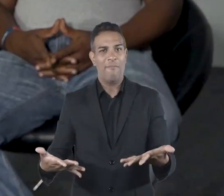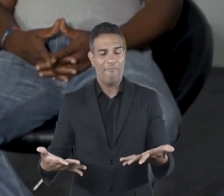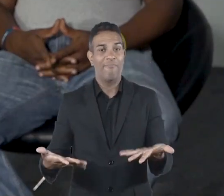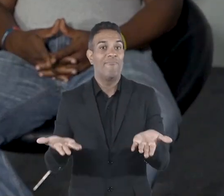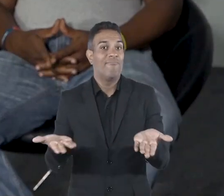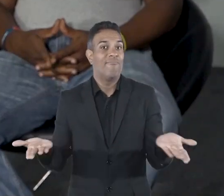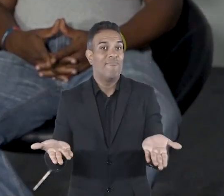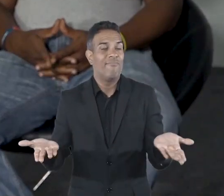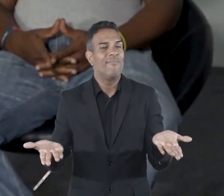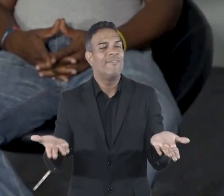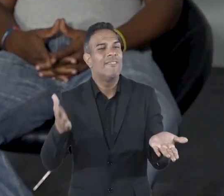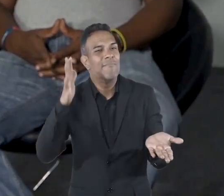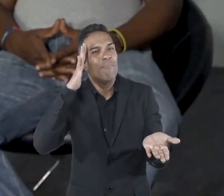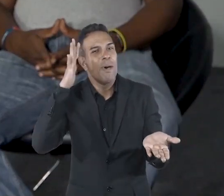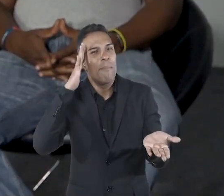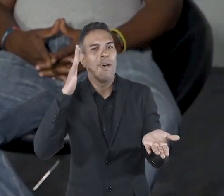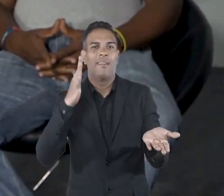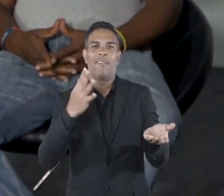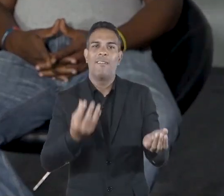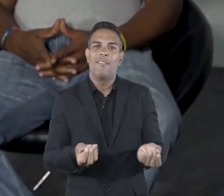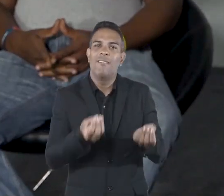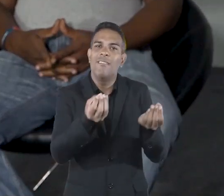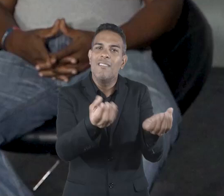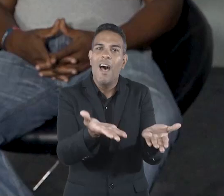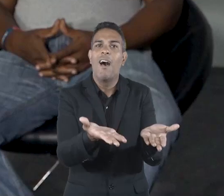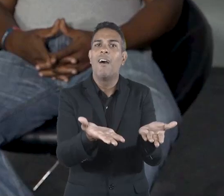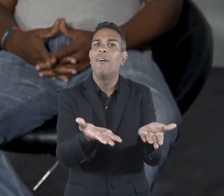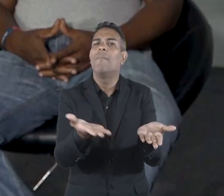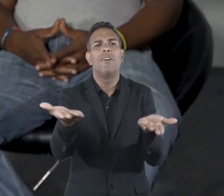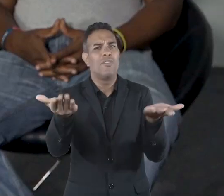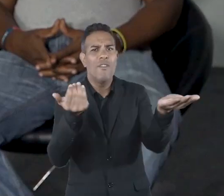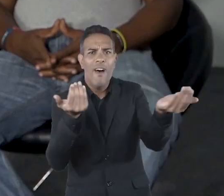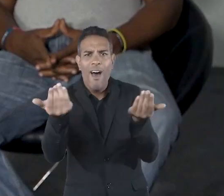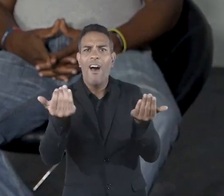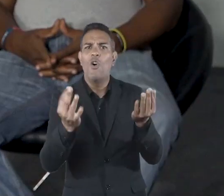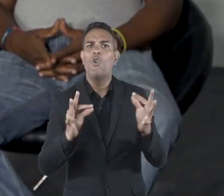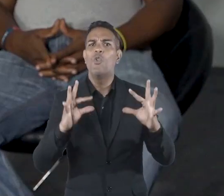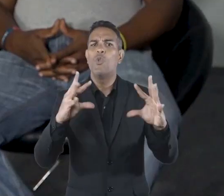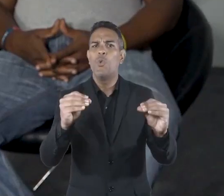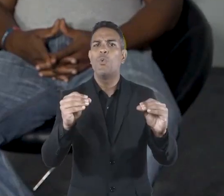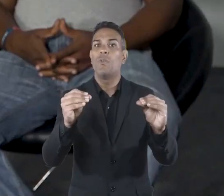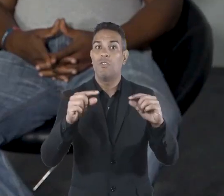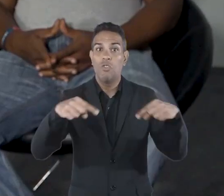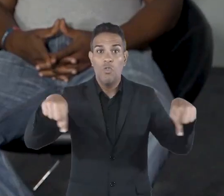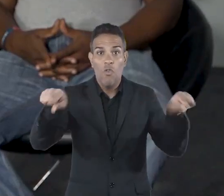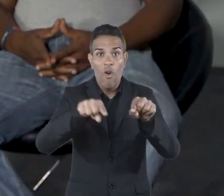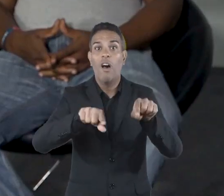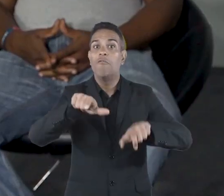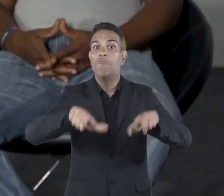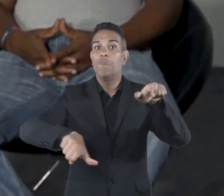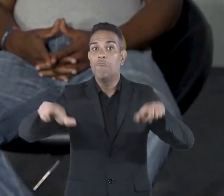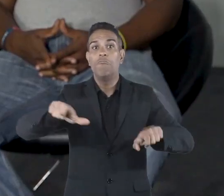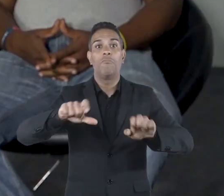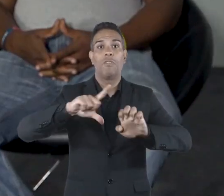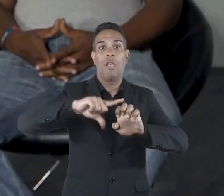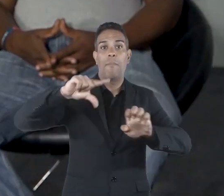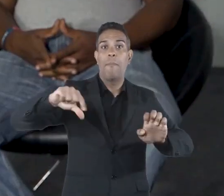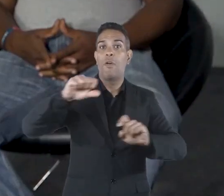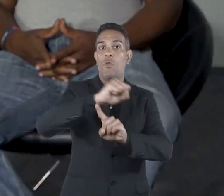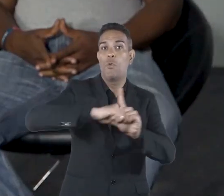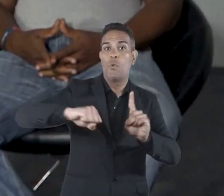falado, ao invés da gente fazer uma doação, a gente convidando os